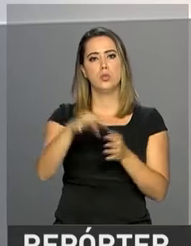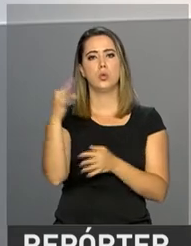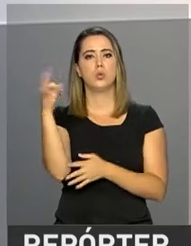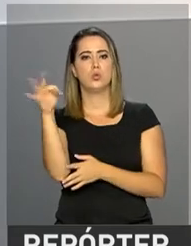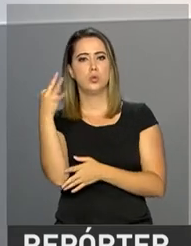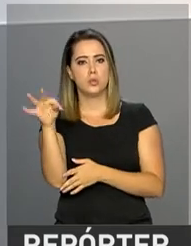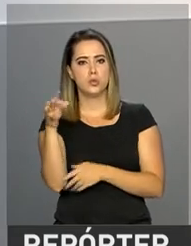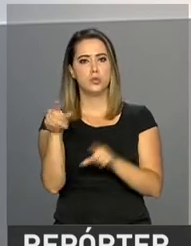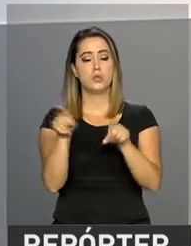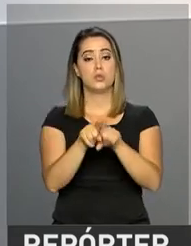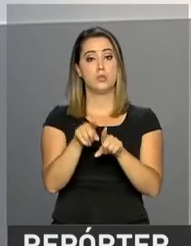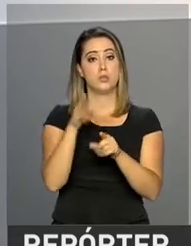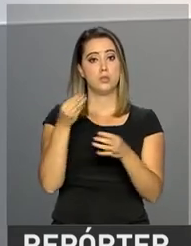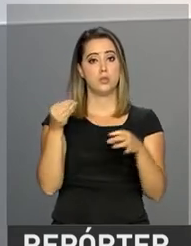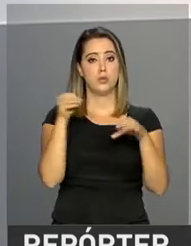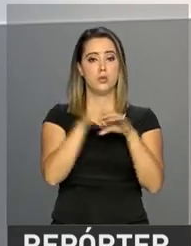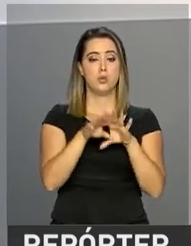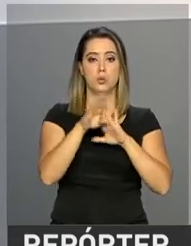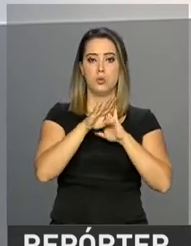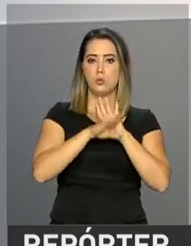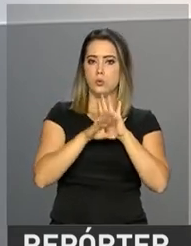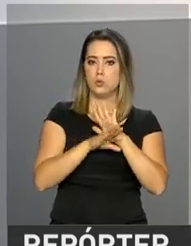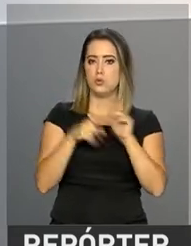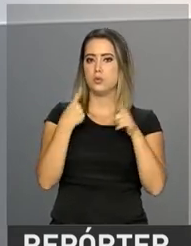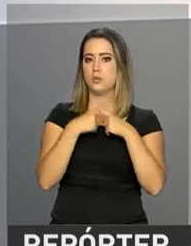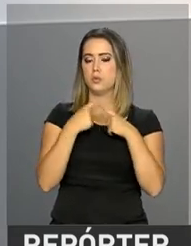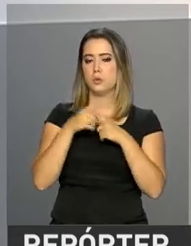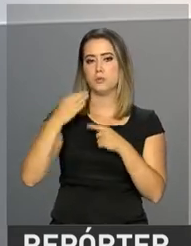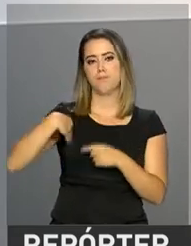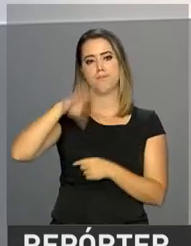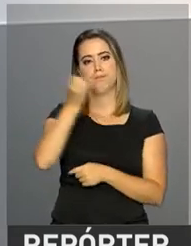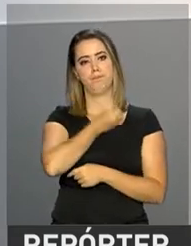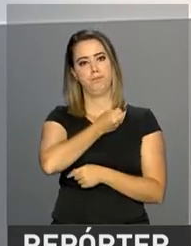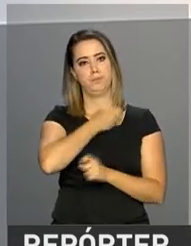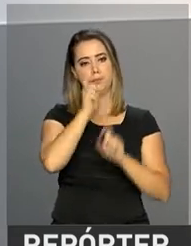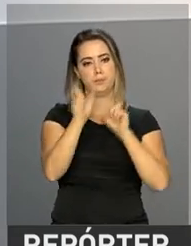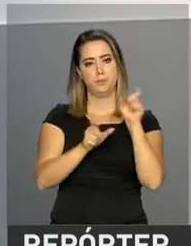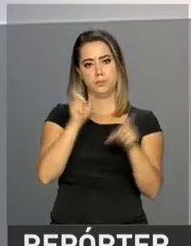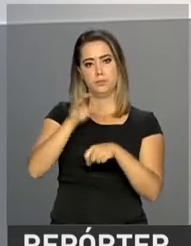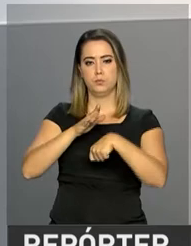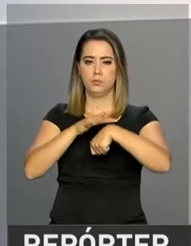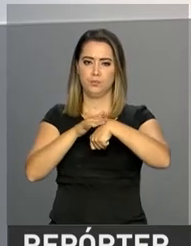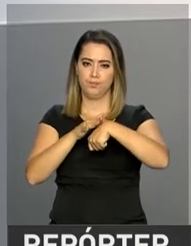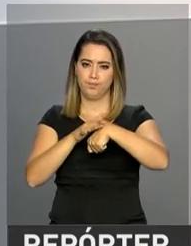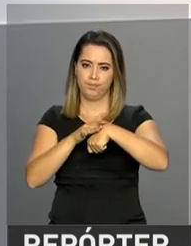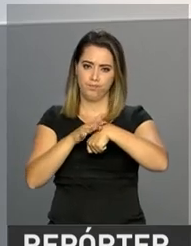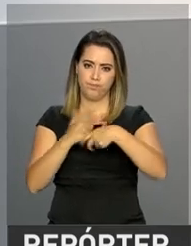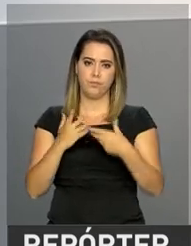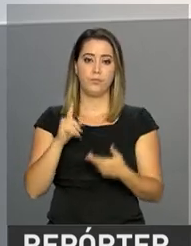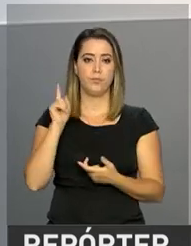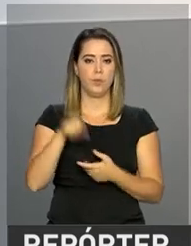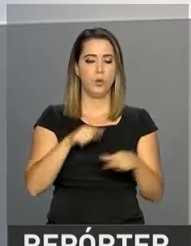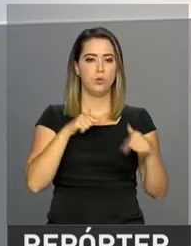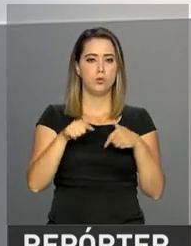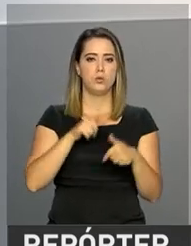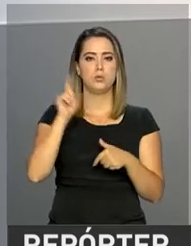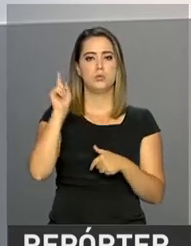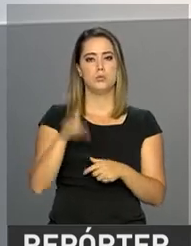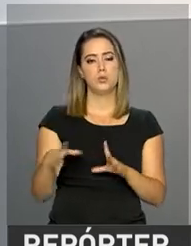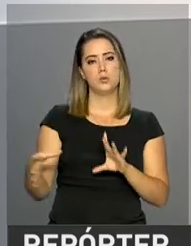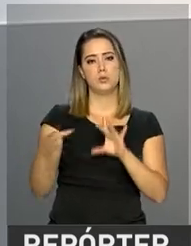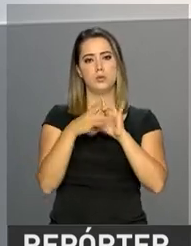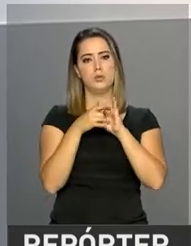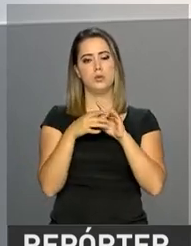em Tocantins, estão dentro do projeto porque registraram o maior número de casos novos da doença. A ação é uma parceria